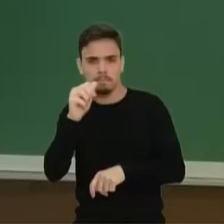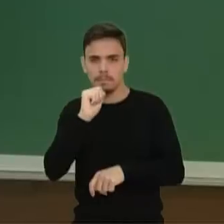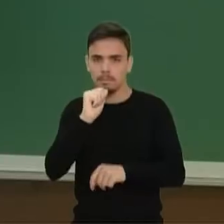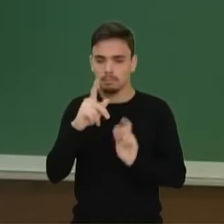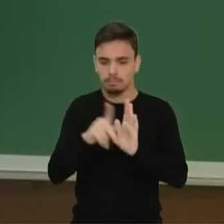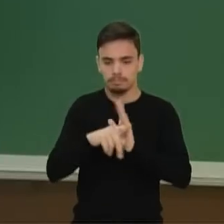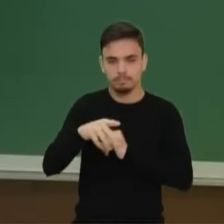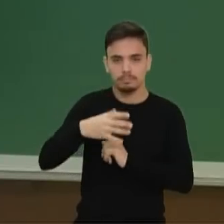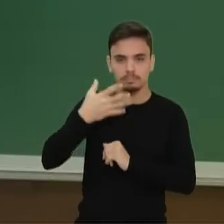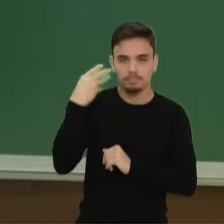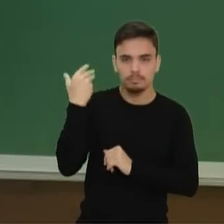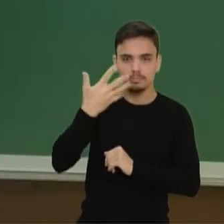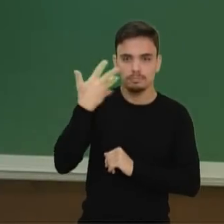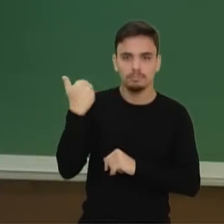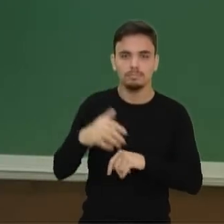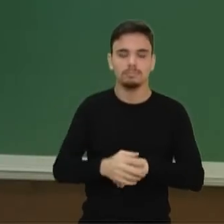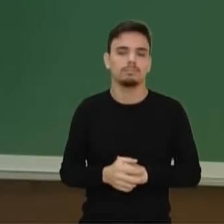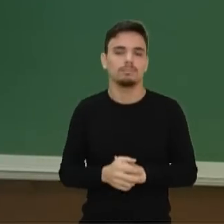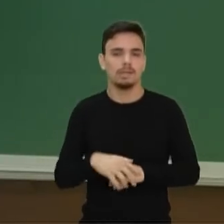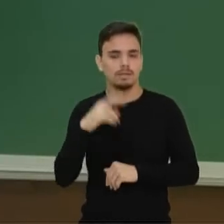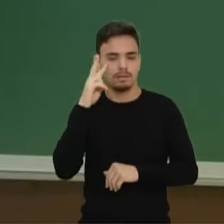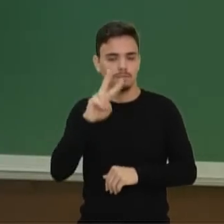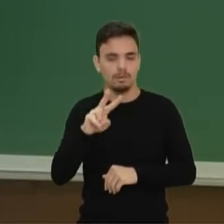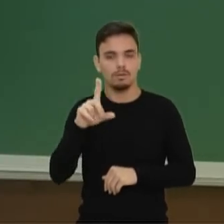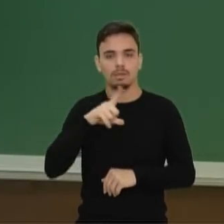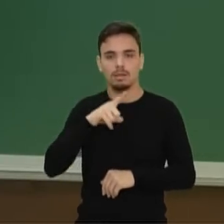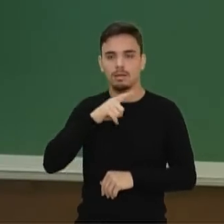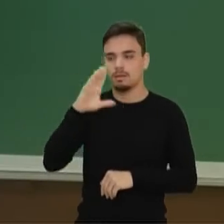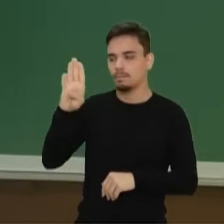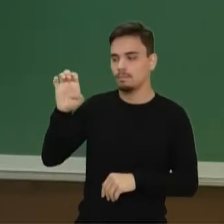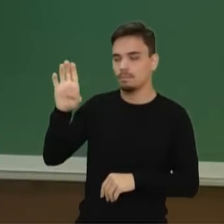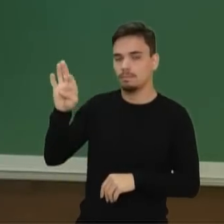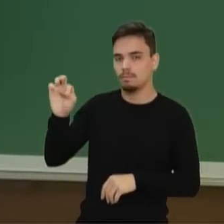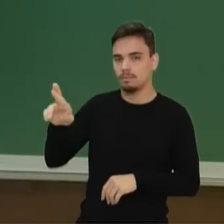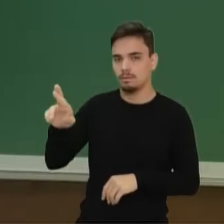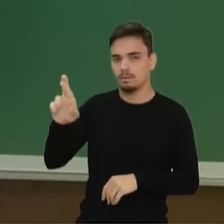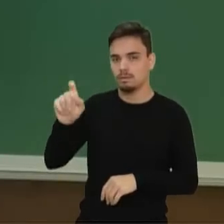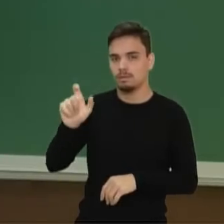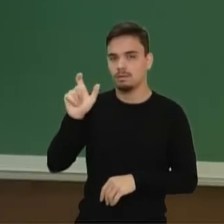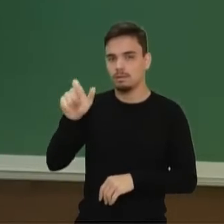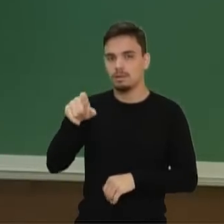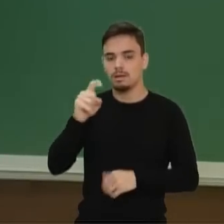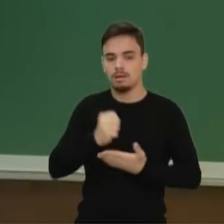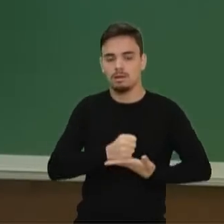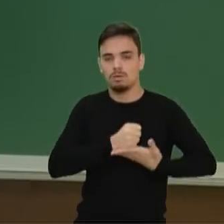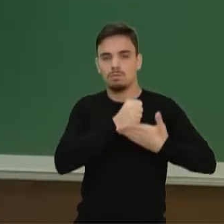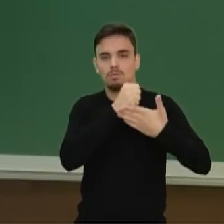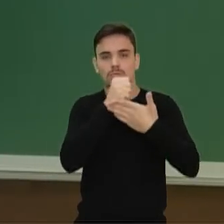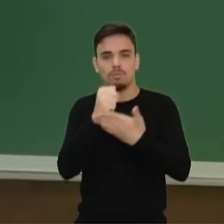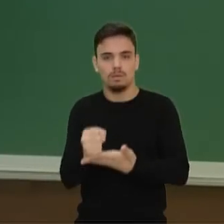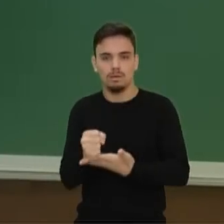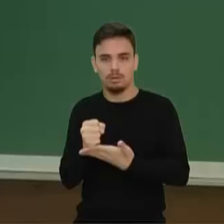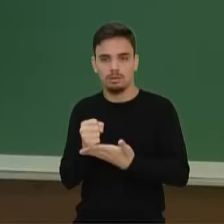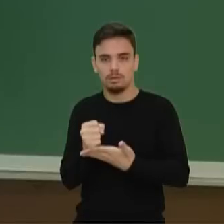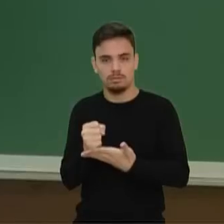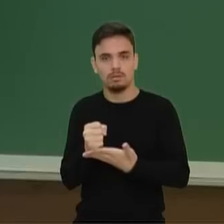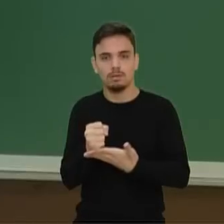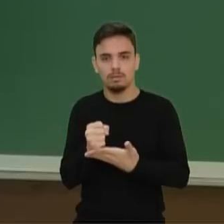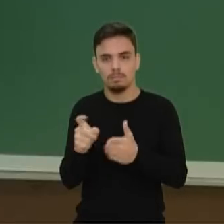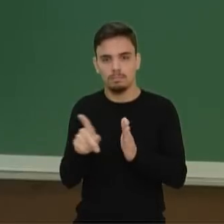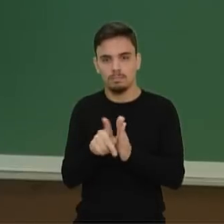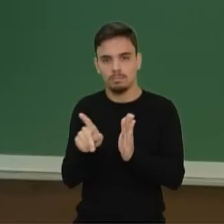foi bebido. Eu tenho ali o verbo ir, né? Então, ele é o auxiliar que está